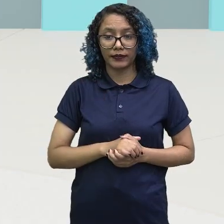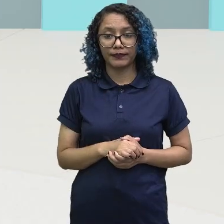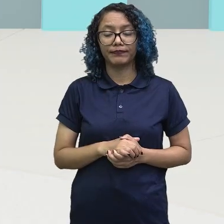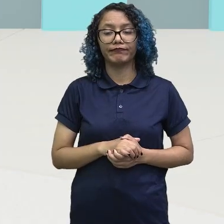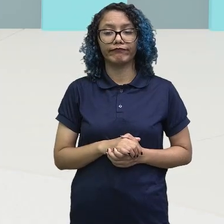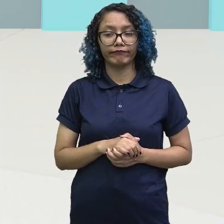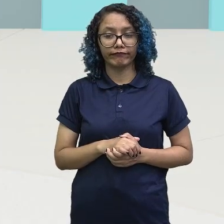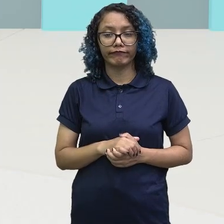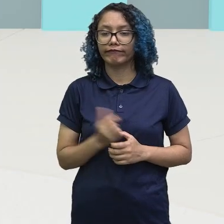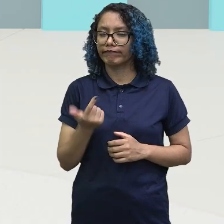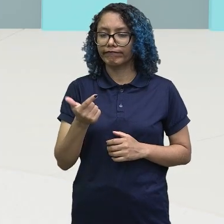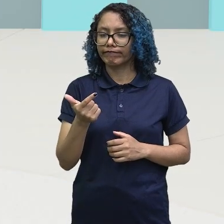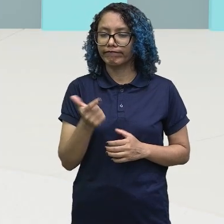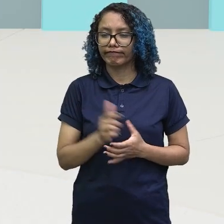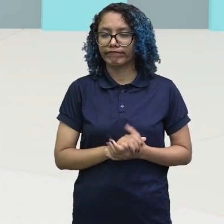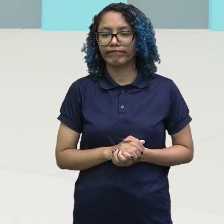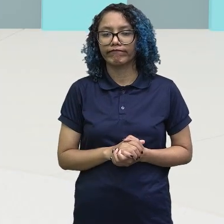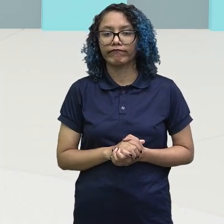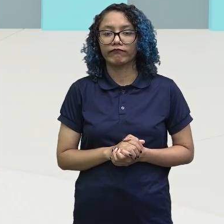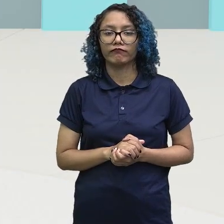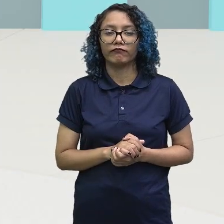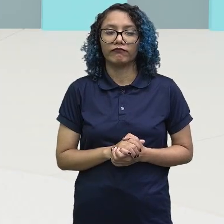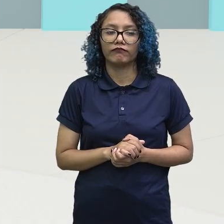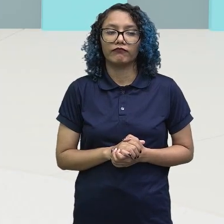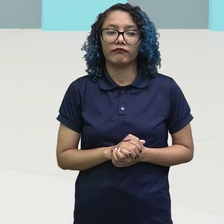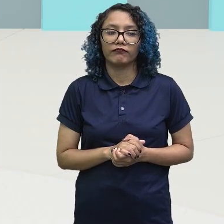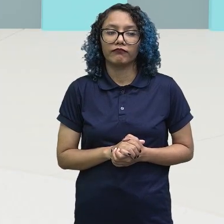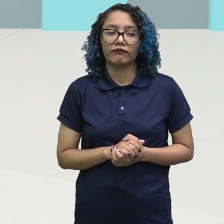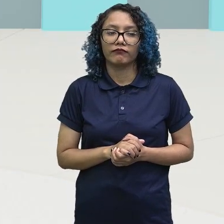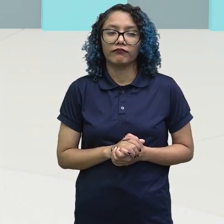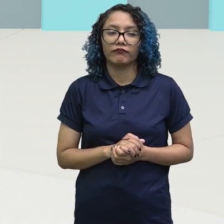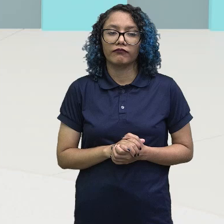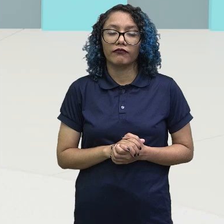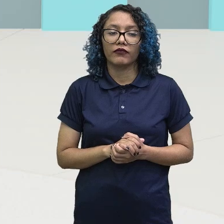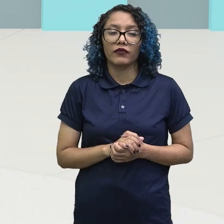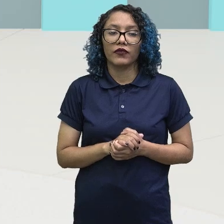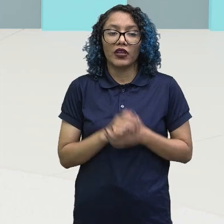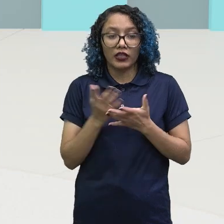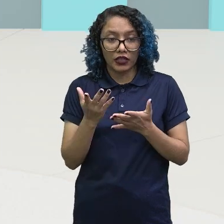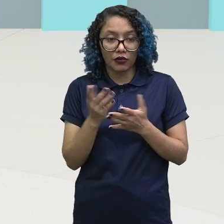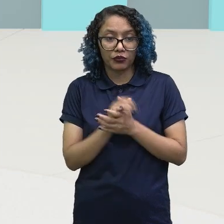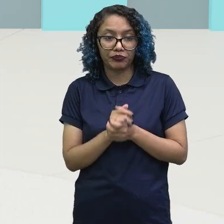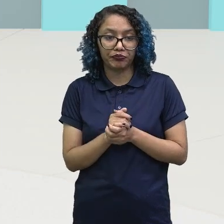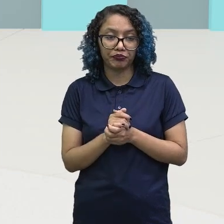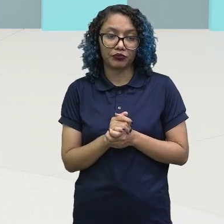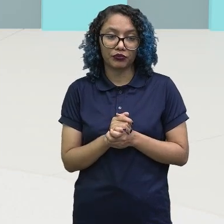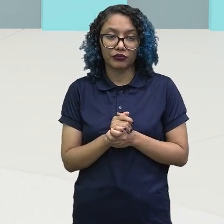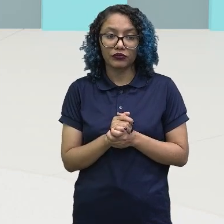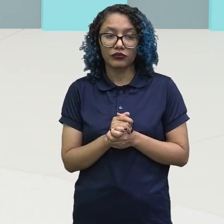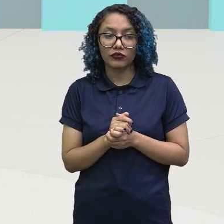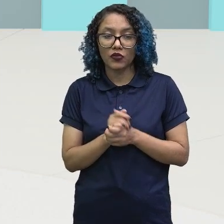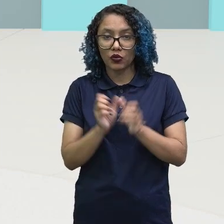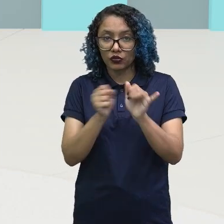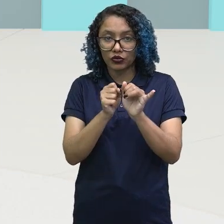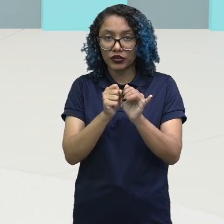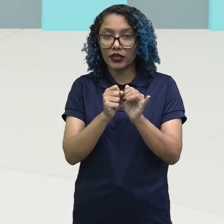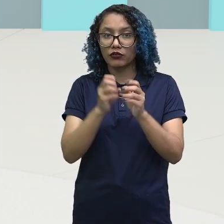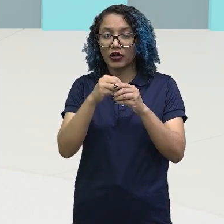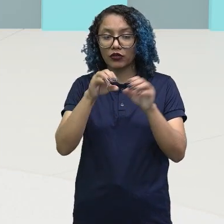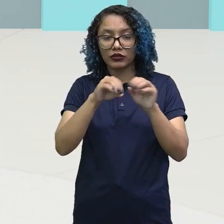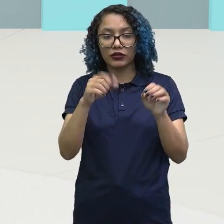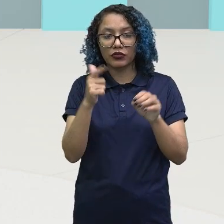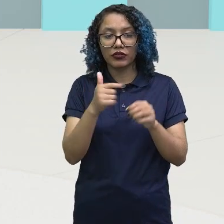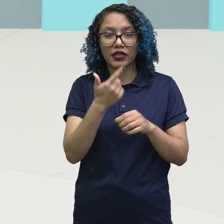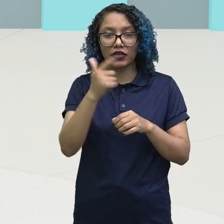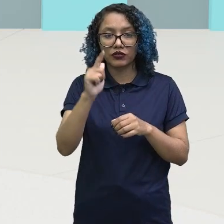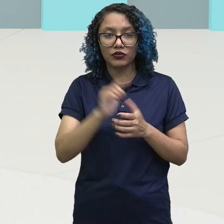possuem sujeito. As orações sem sujeito são aquelas que não possuem sujeito. E as locuções verbais, elas são formadas por